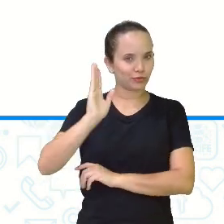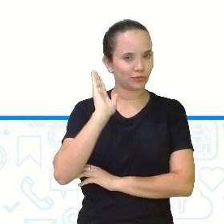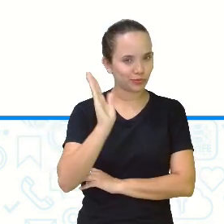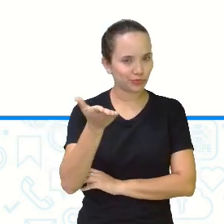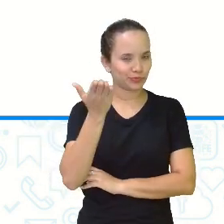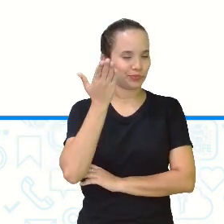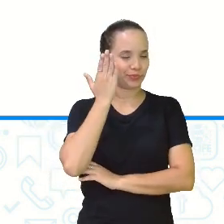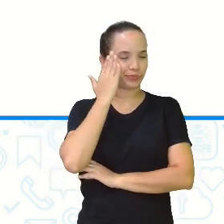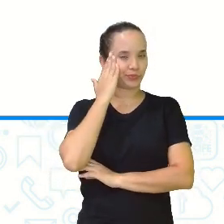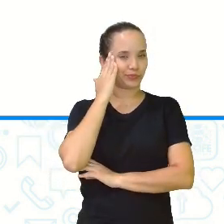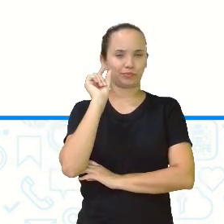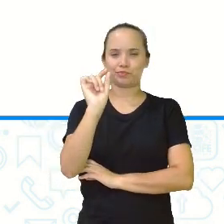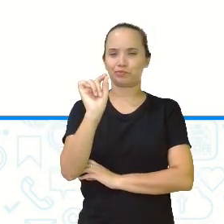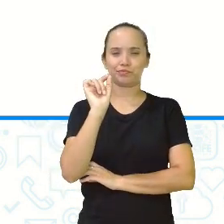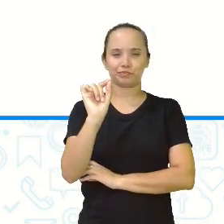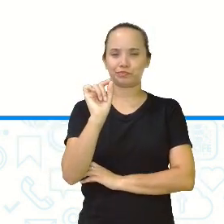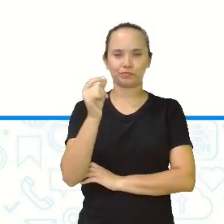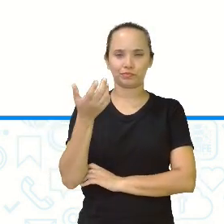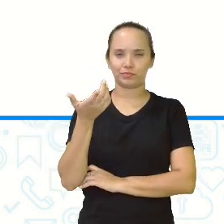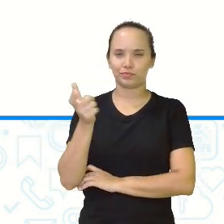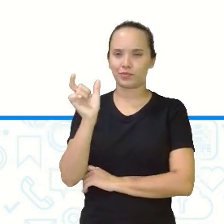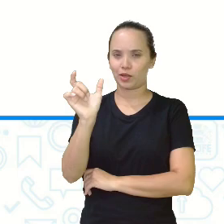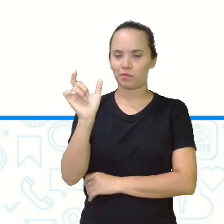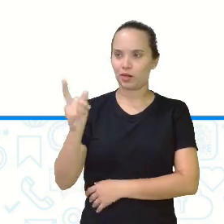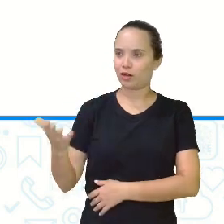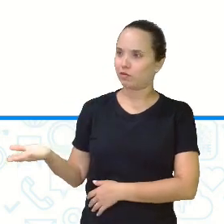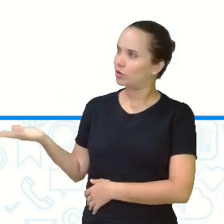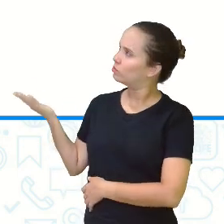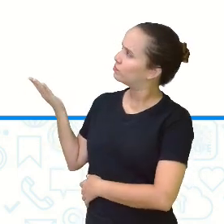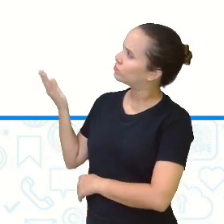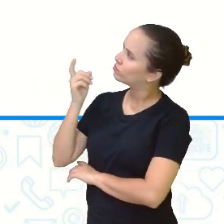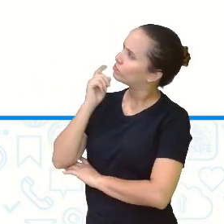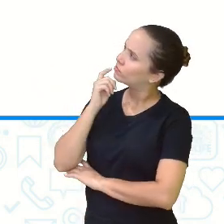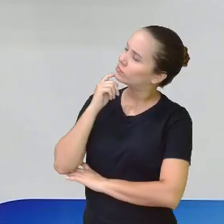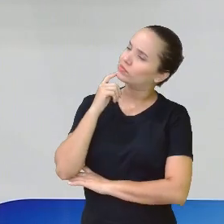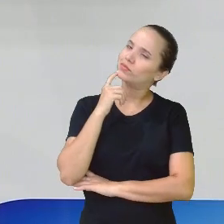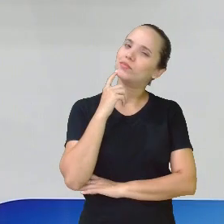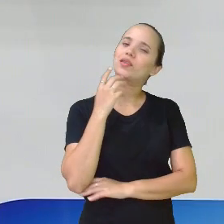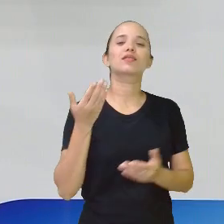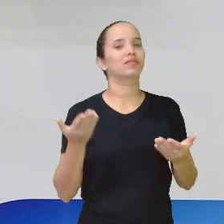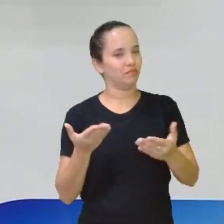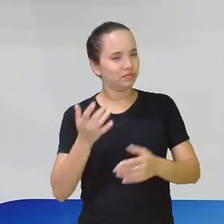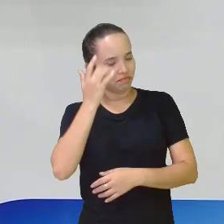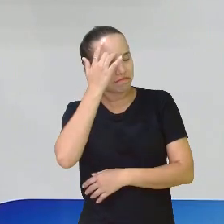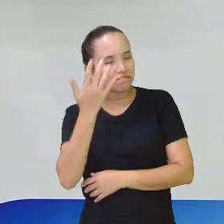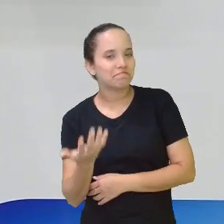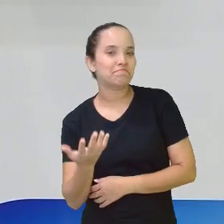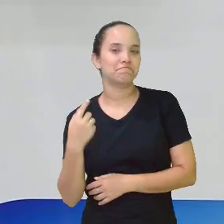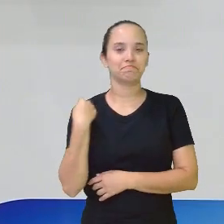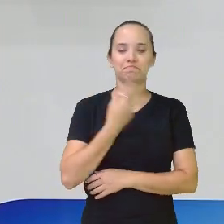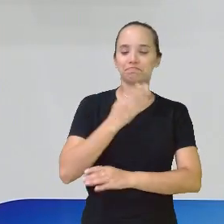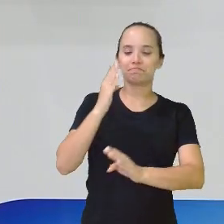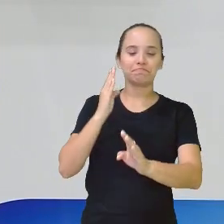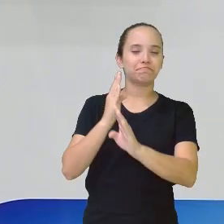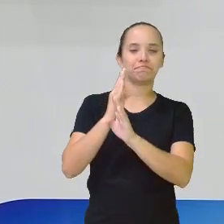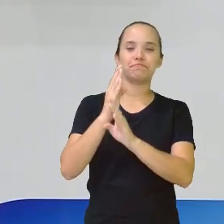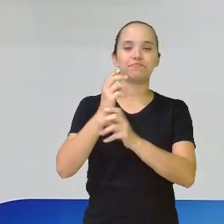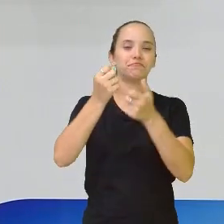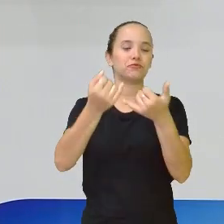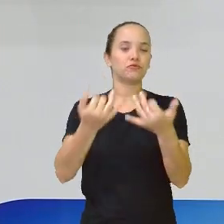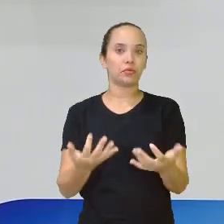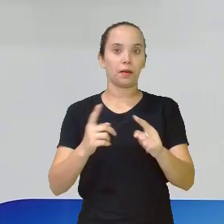a combustão? Fica mais fácil agora da gente identificar e dizer o que é. Mas eu